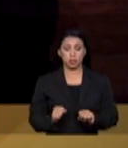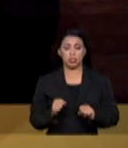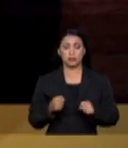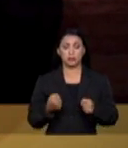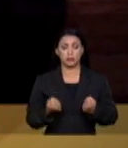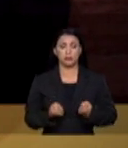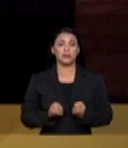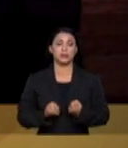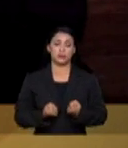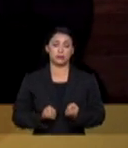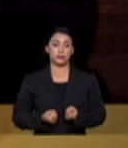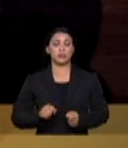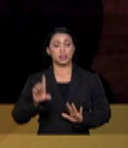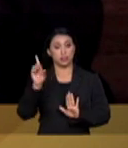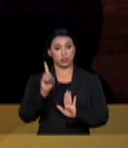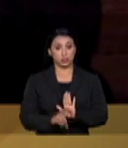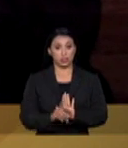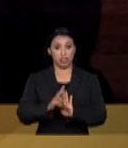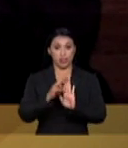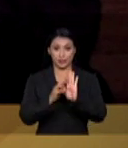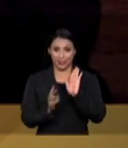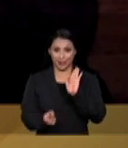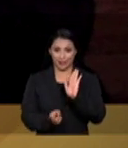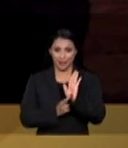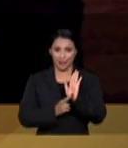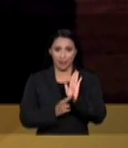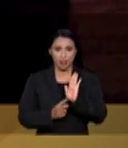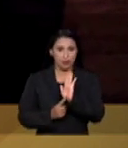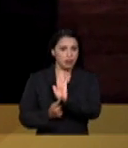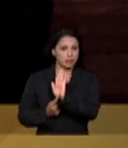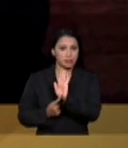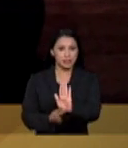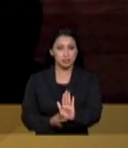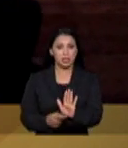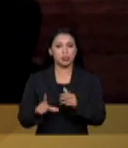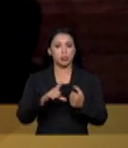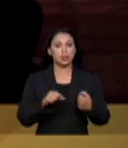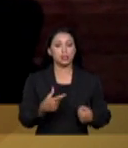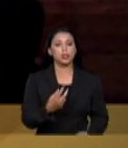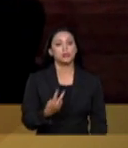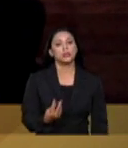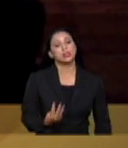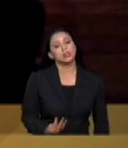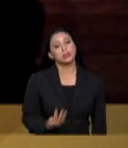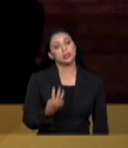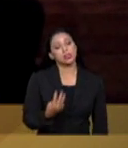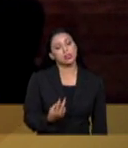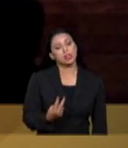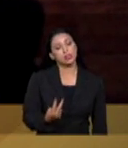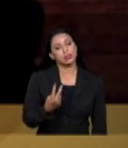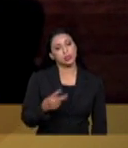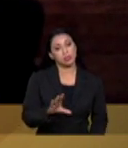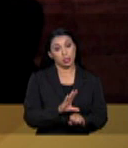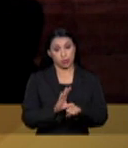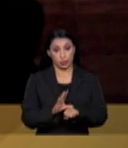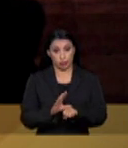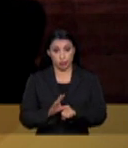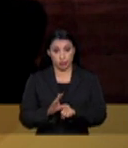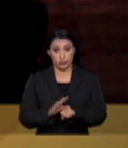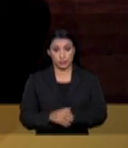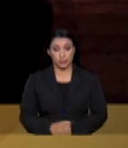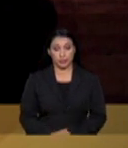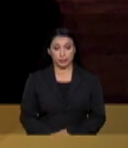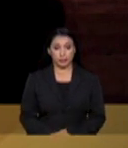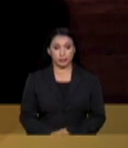de seus direitos é a regra expressa do artigo 232 da Constituição